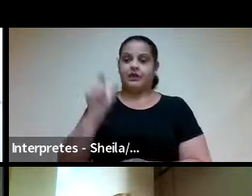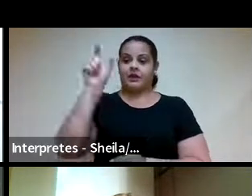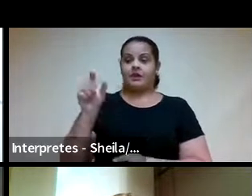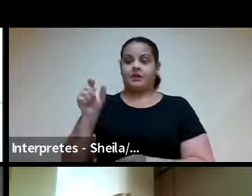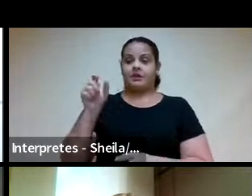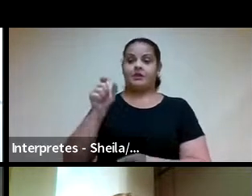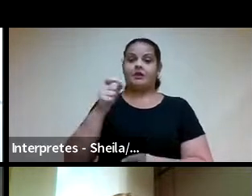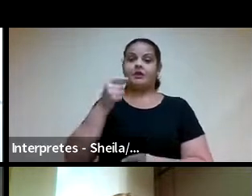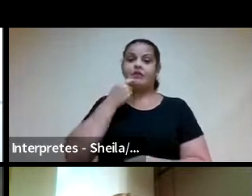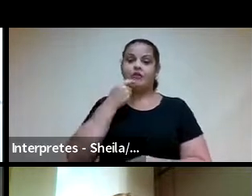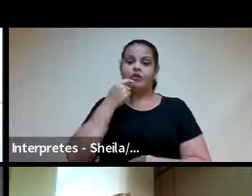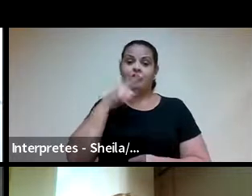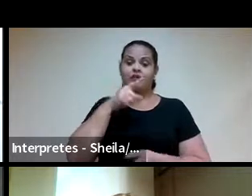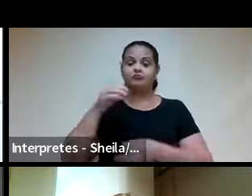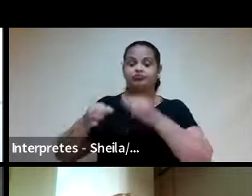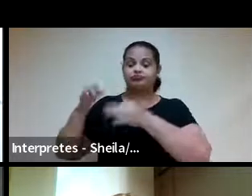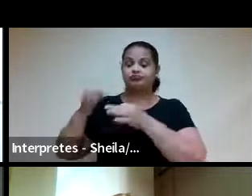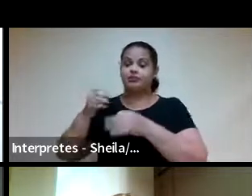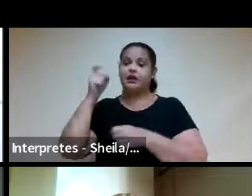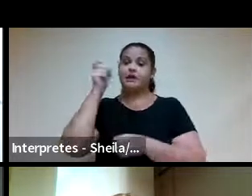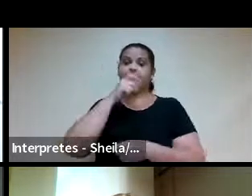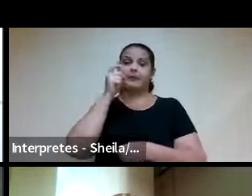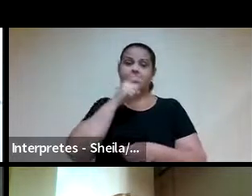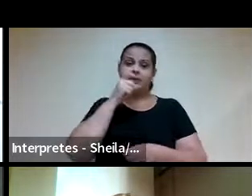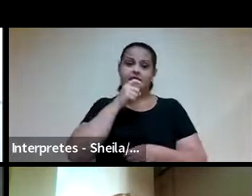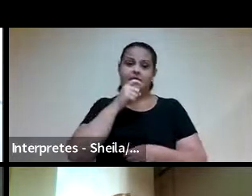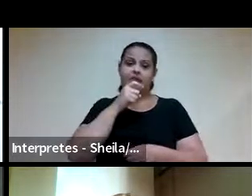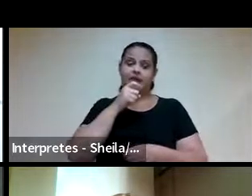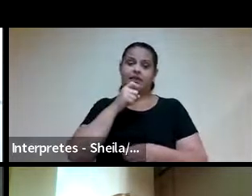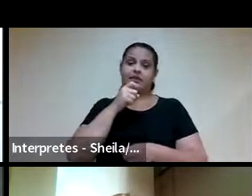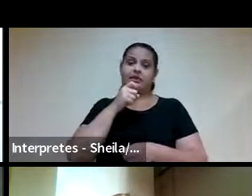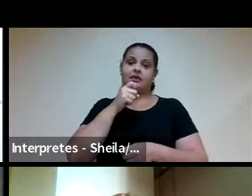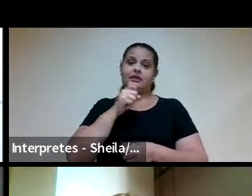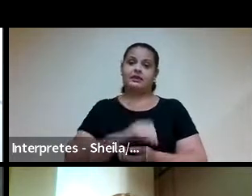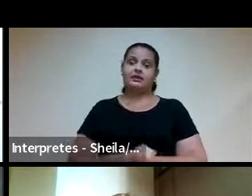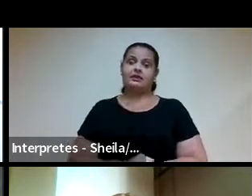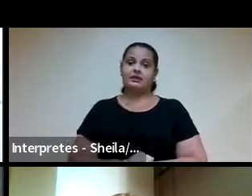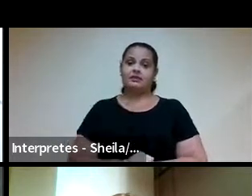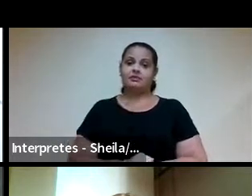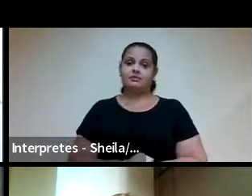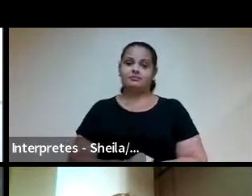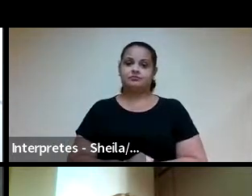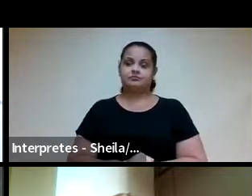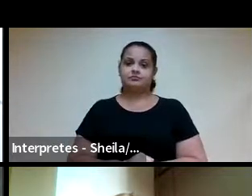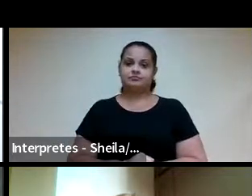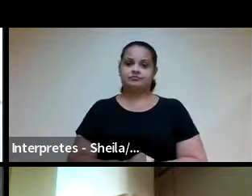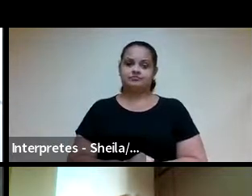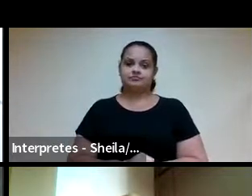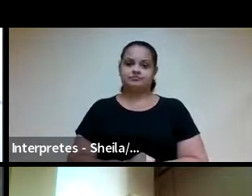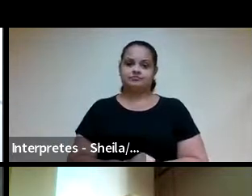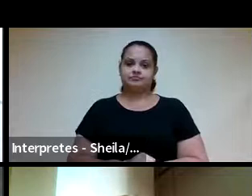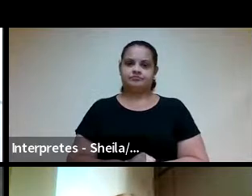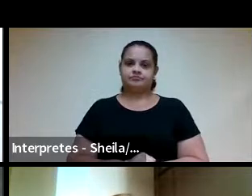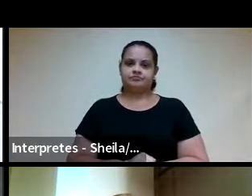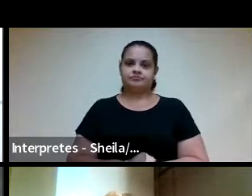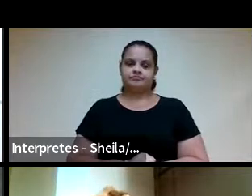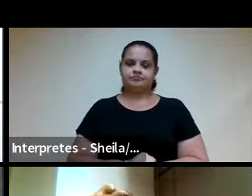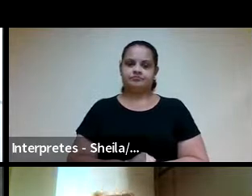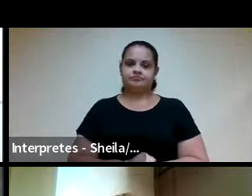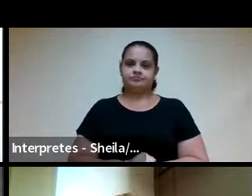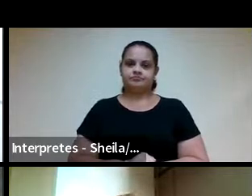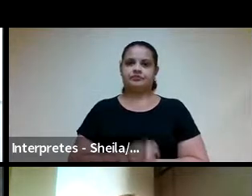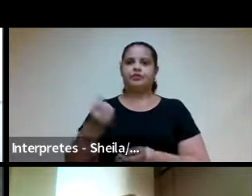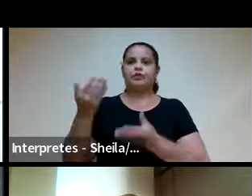eleitor, ele diz que estavam conversando. A foto me parece até que é uma foto montada, porque é de frente e próximo. Quem compulsar os autos vai